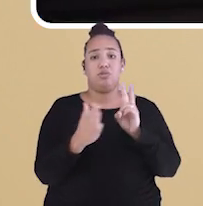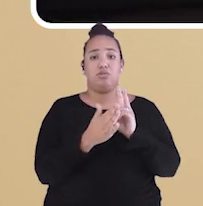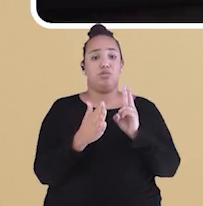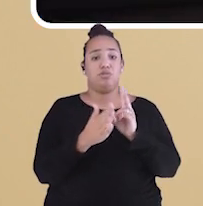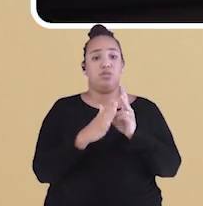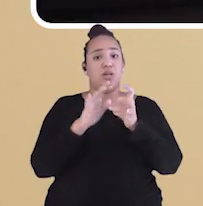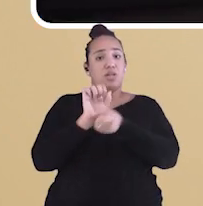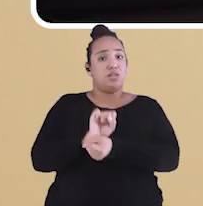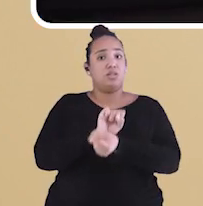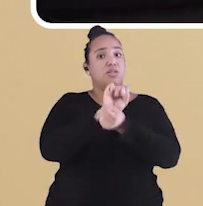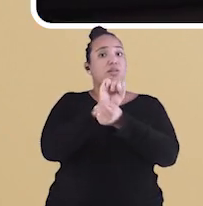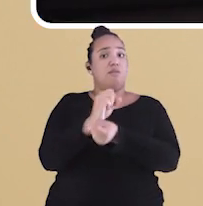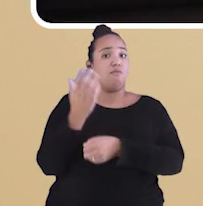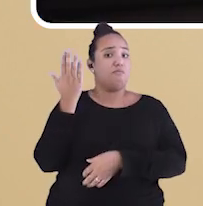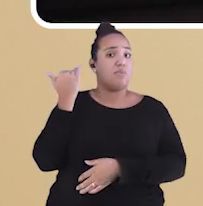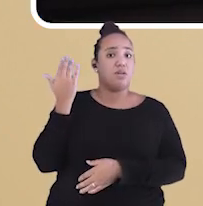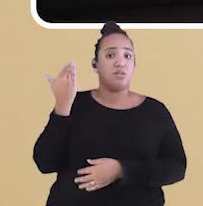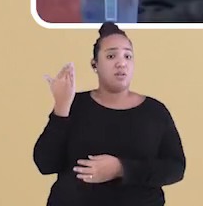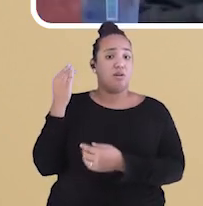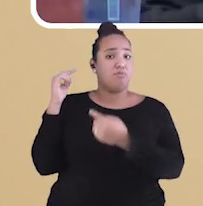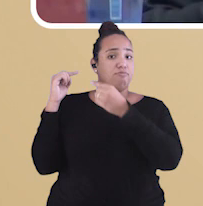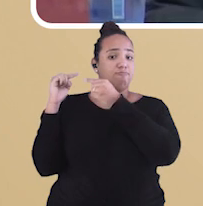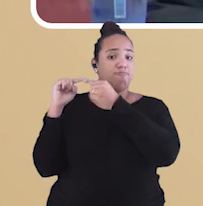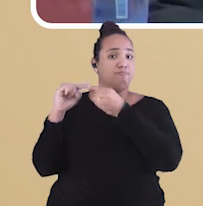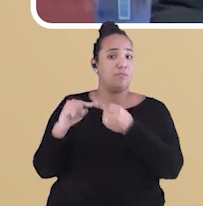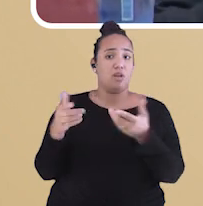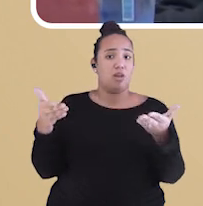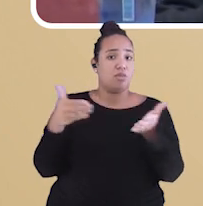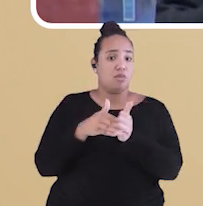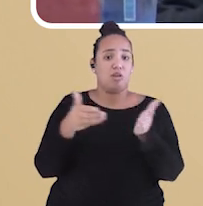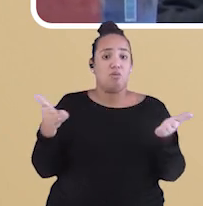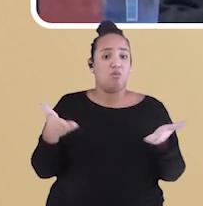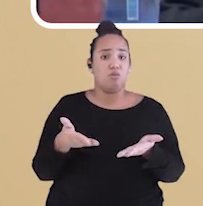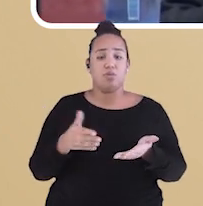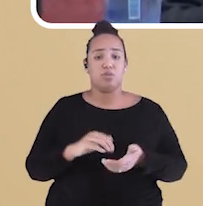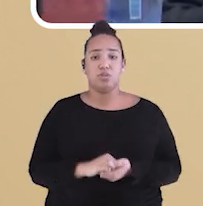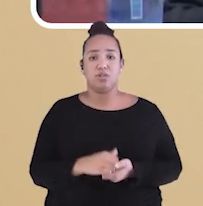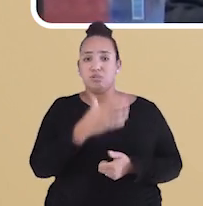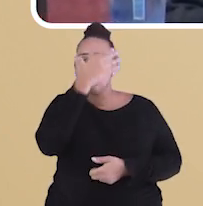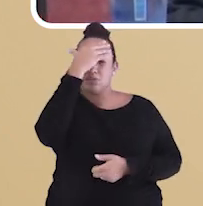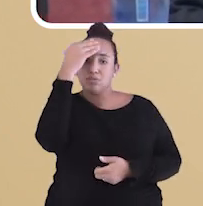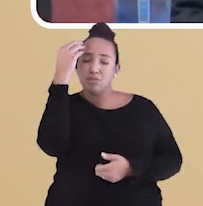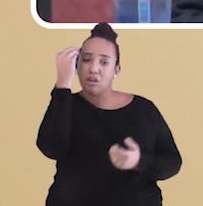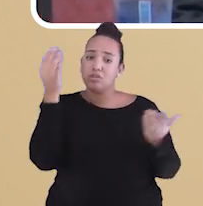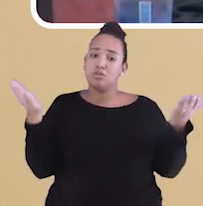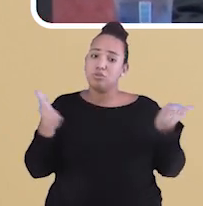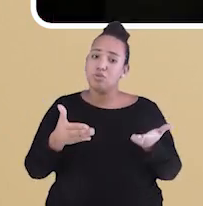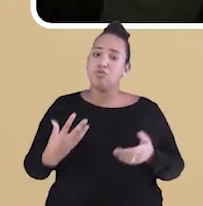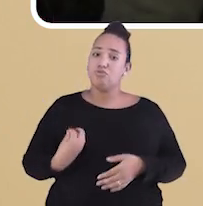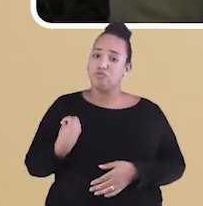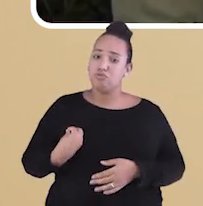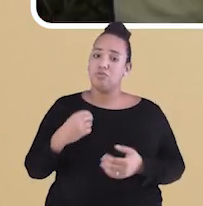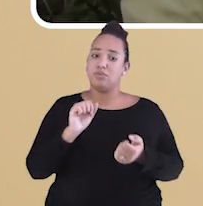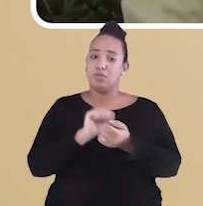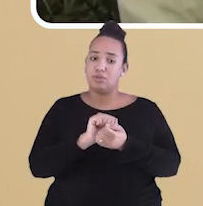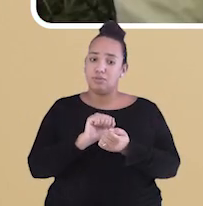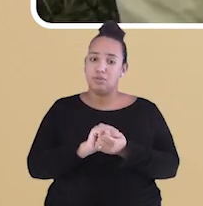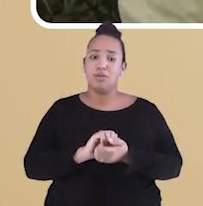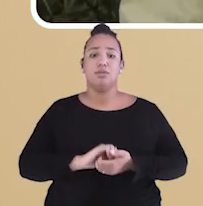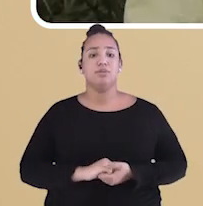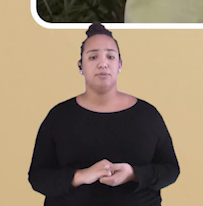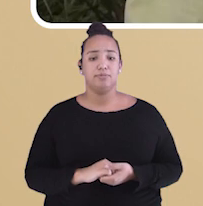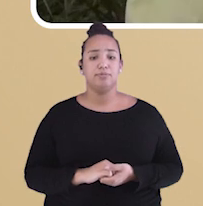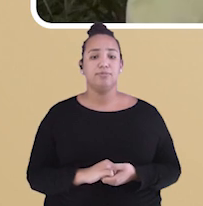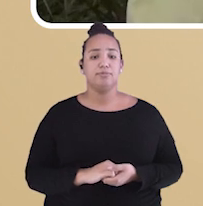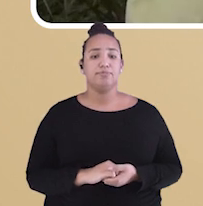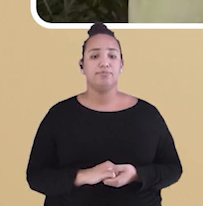brasileiro, nunca são colocados como seres do presente, ou seres da nossa contemporaneidade. O conhecimento que é